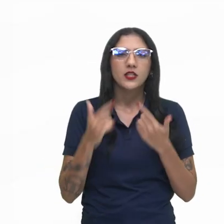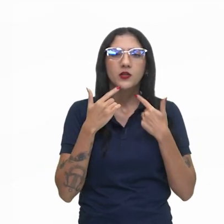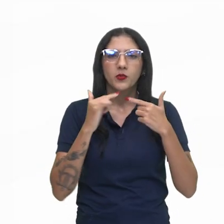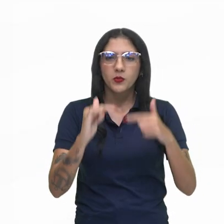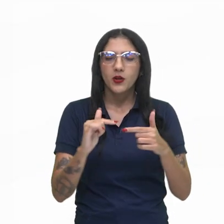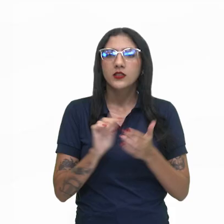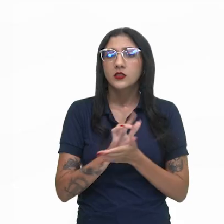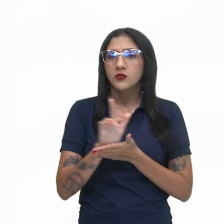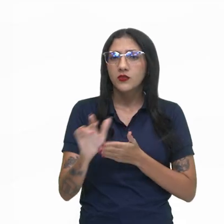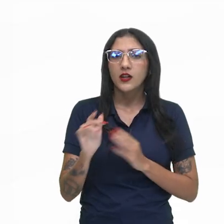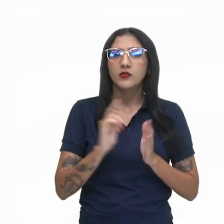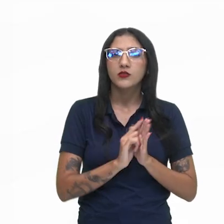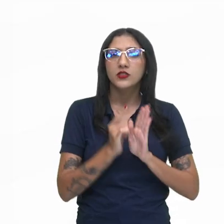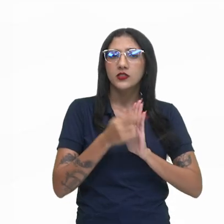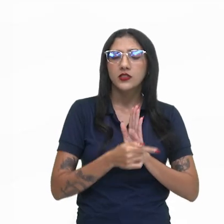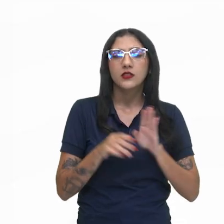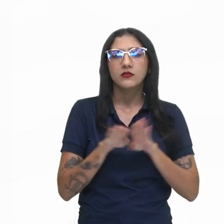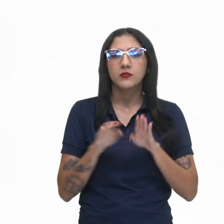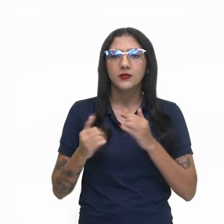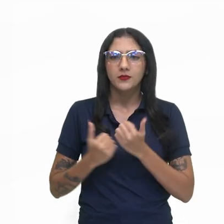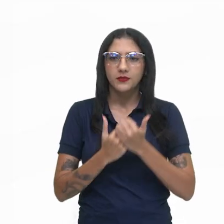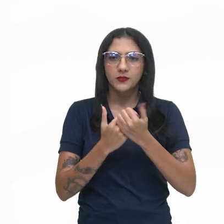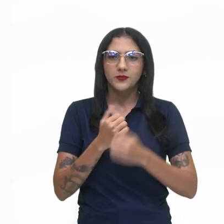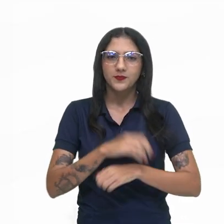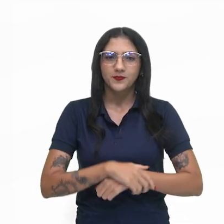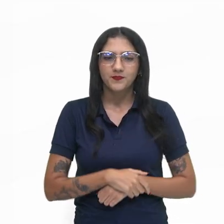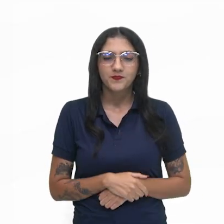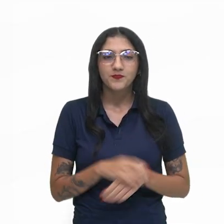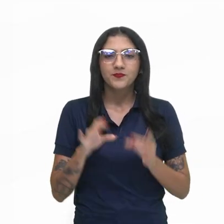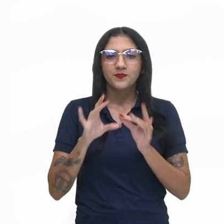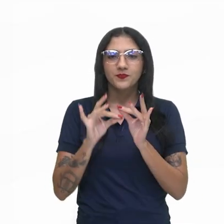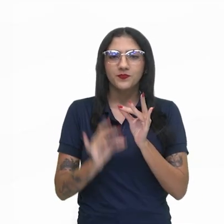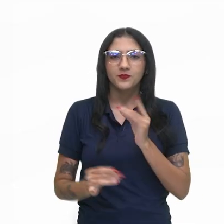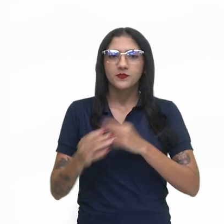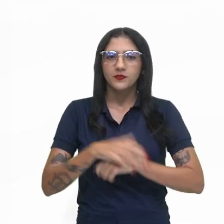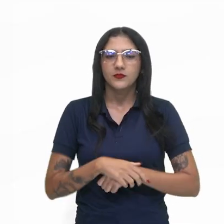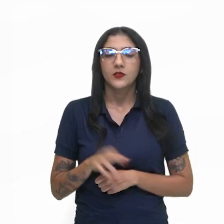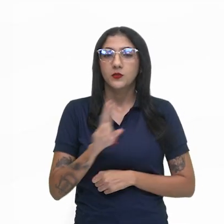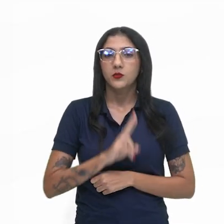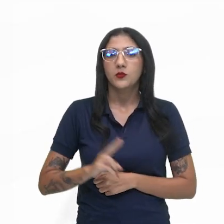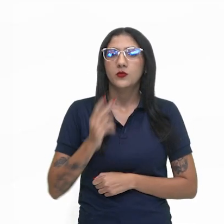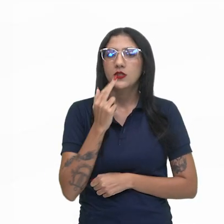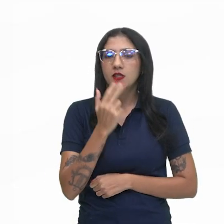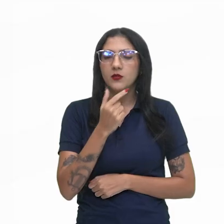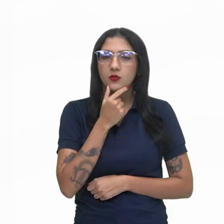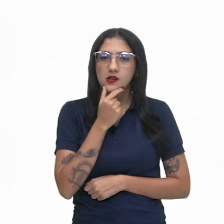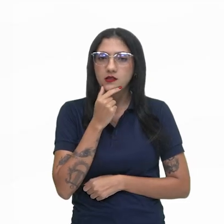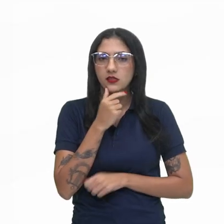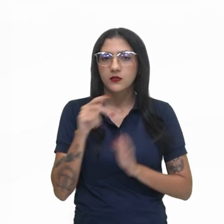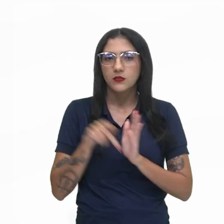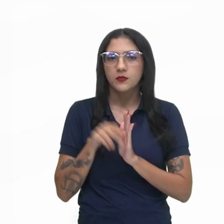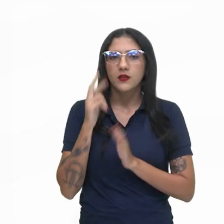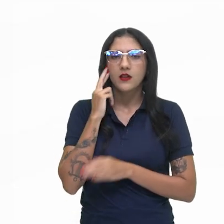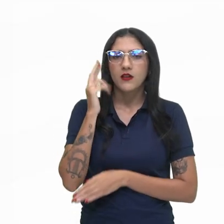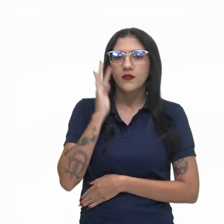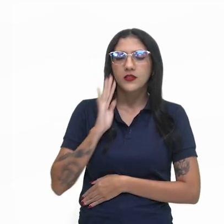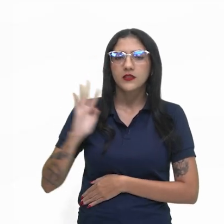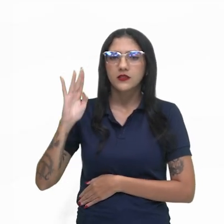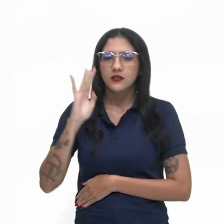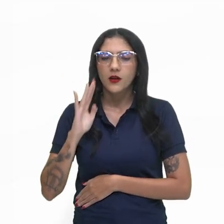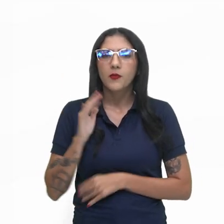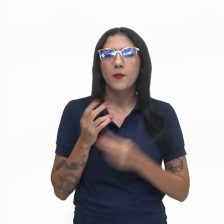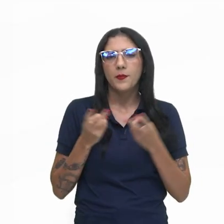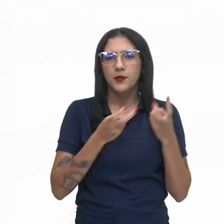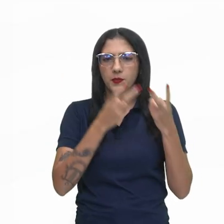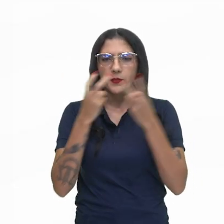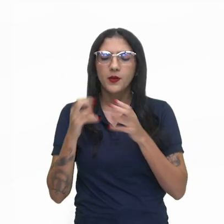linguagens em diferentes gêneros e suportes. E o detalhamento, uso da língua inglesa na reflexão,